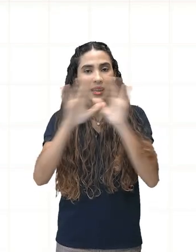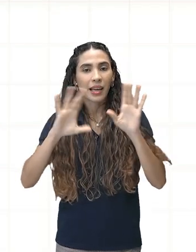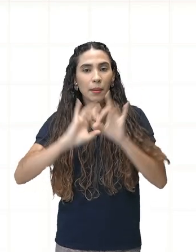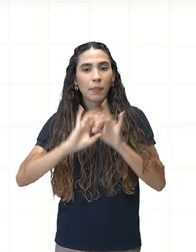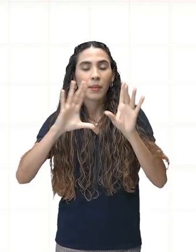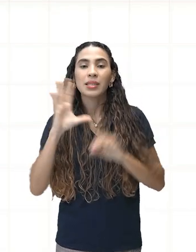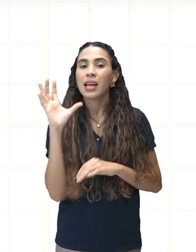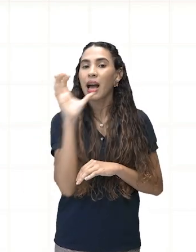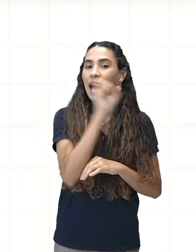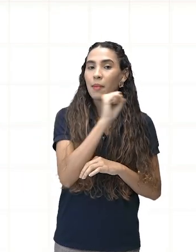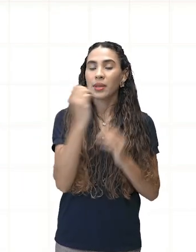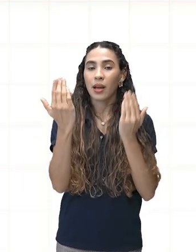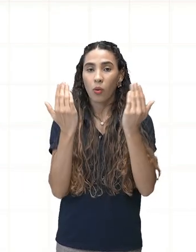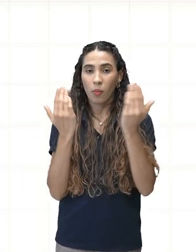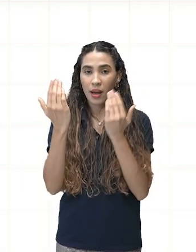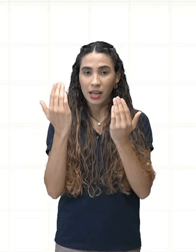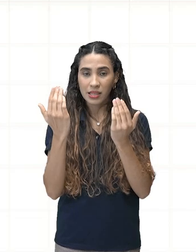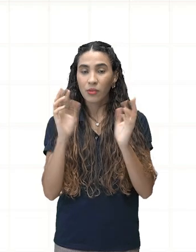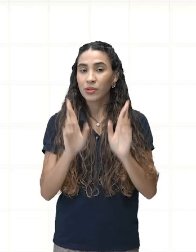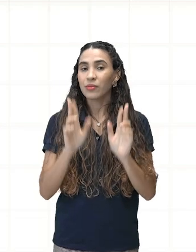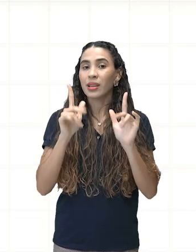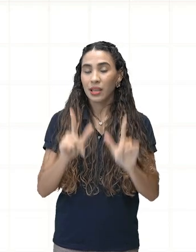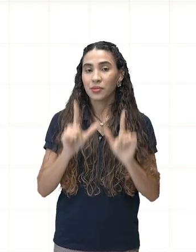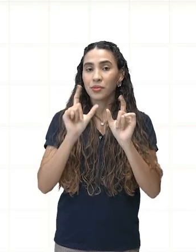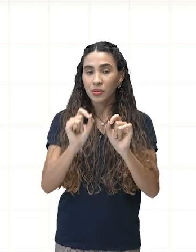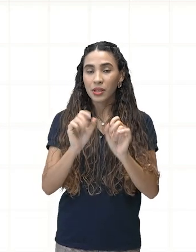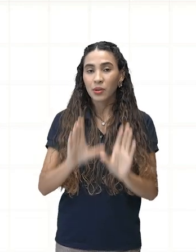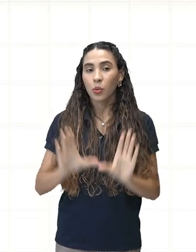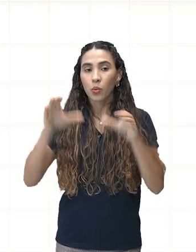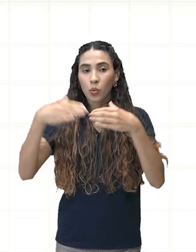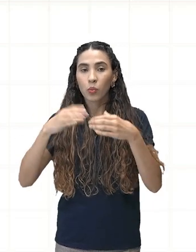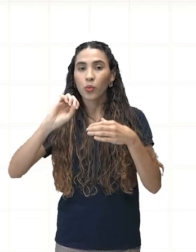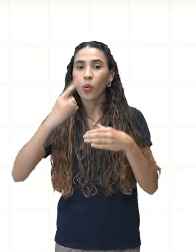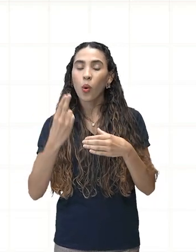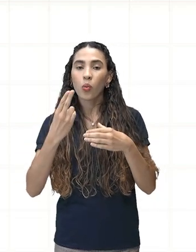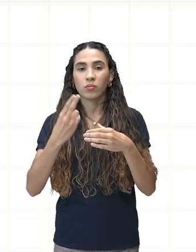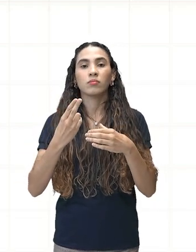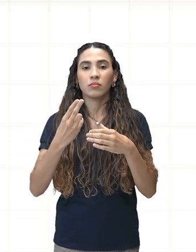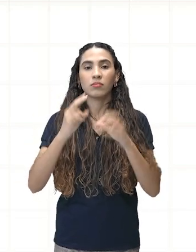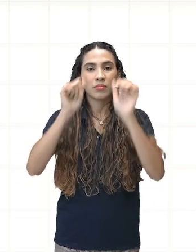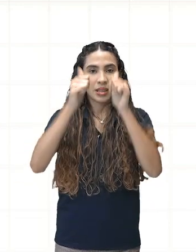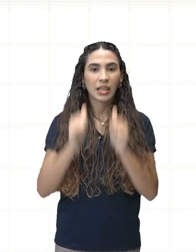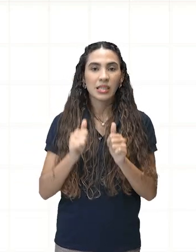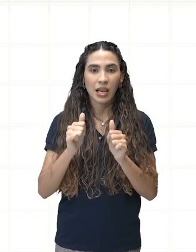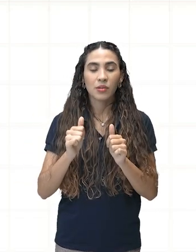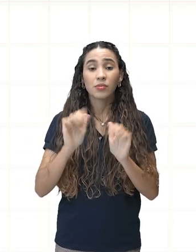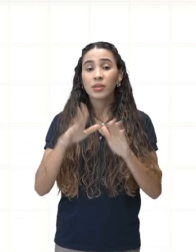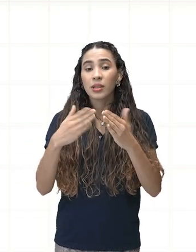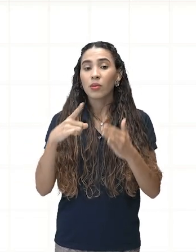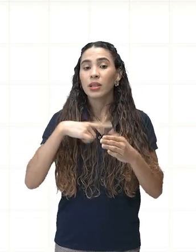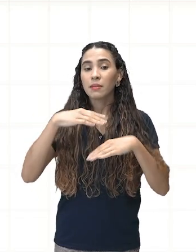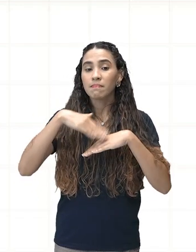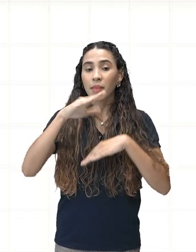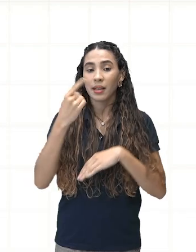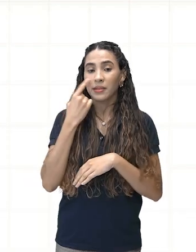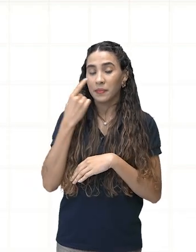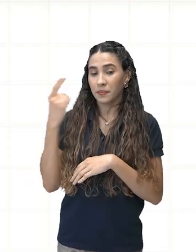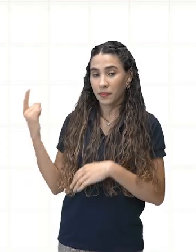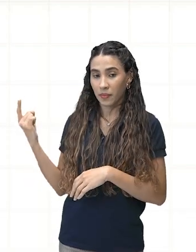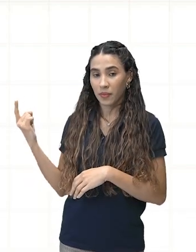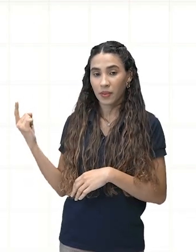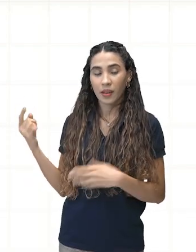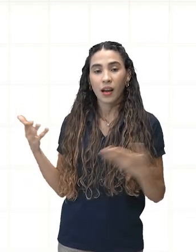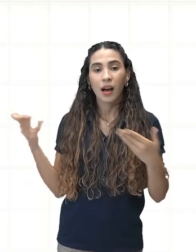uma rápida comparação entre diferentes grupos ou categorias que estão sendo analisados. E aí eu tenho mais um gráfico para